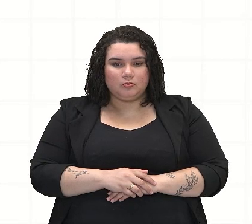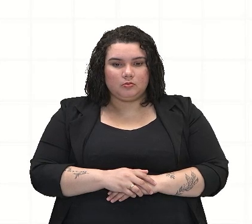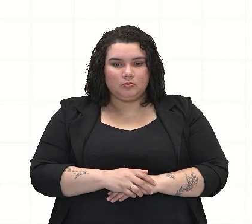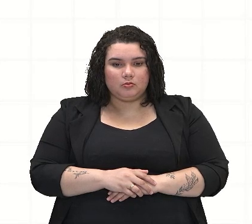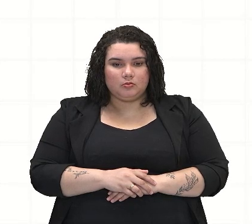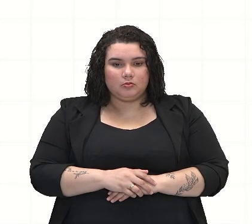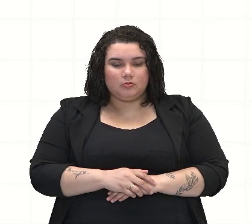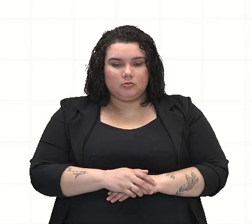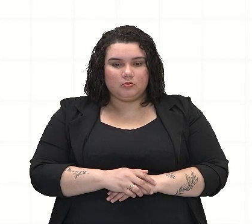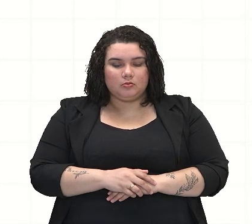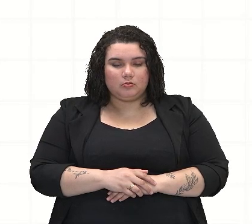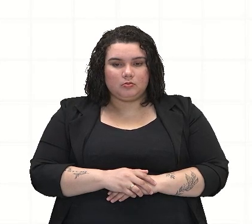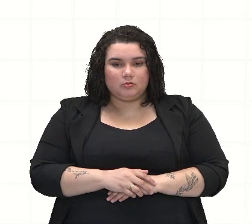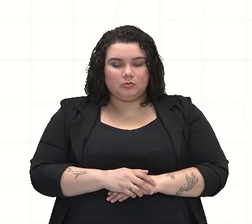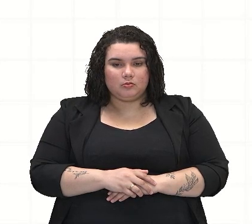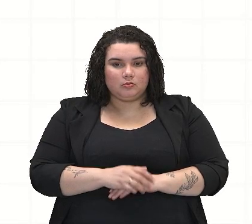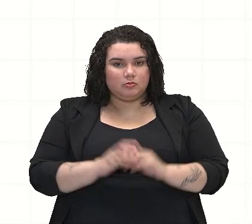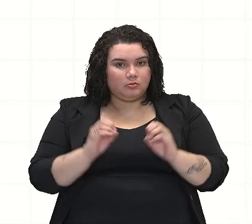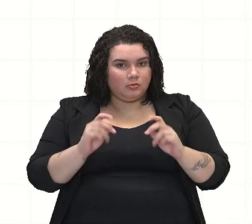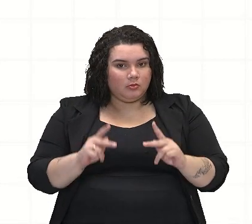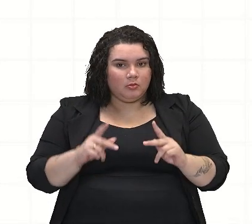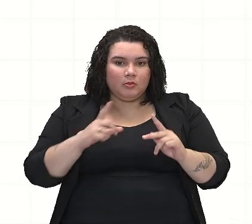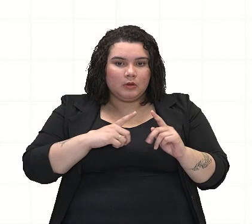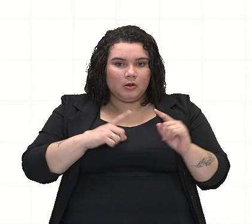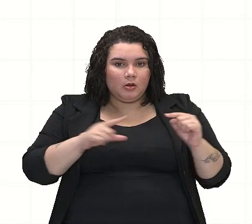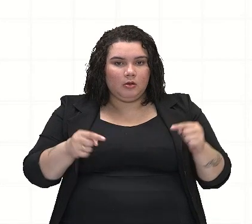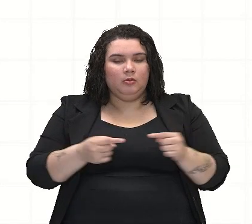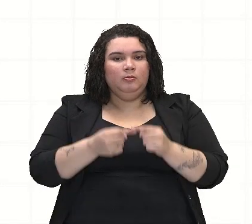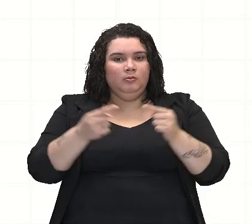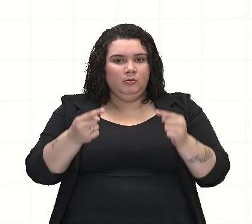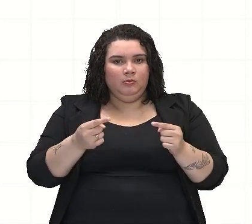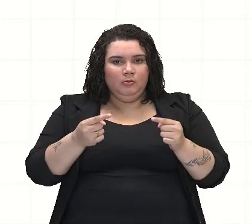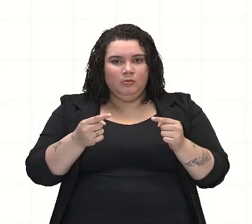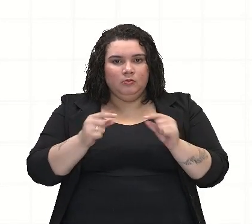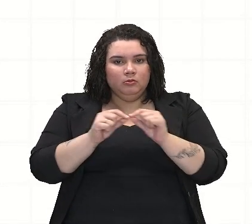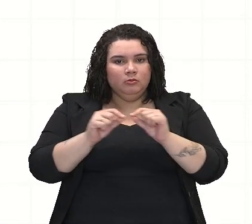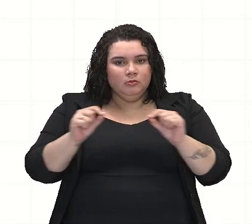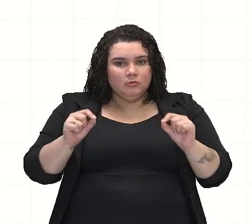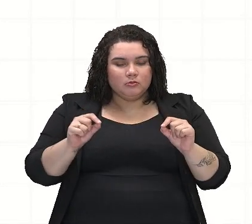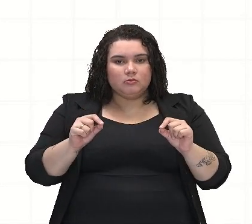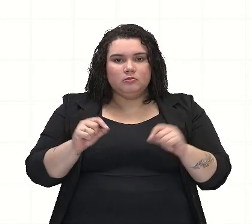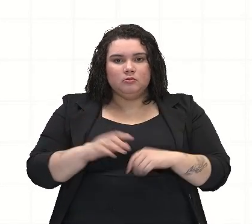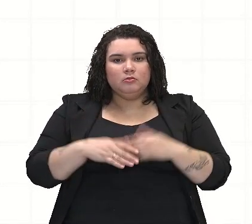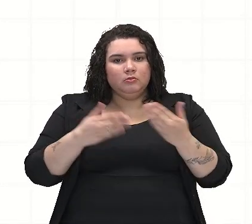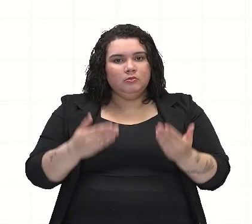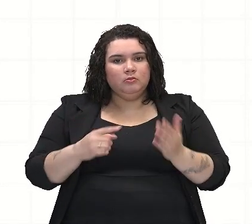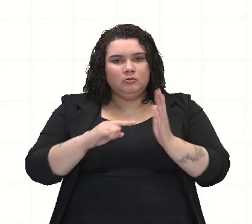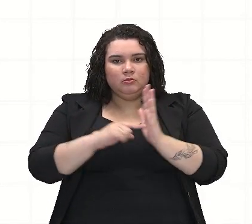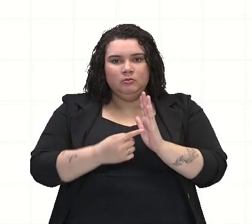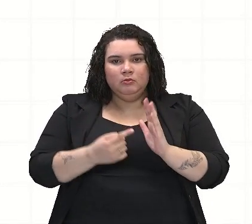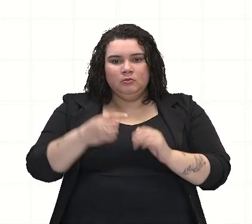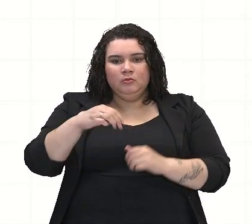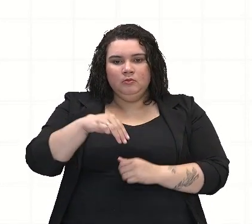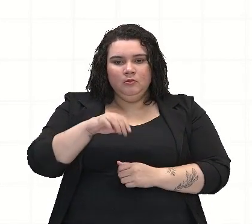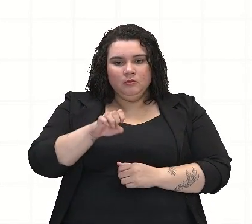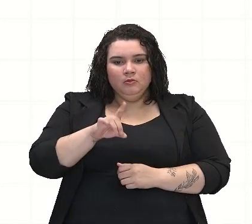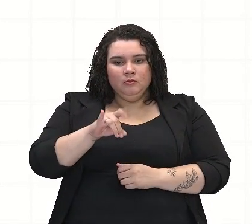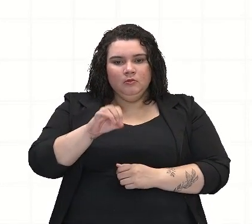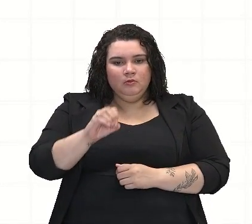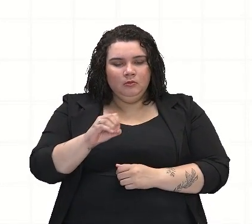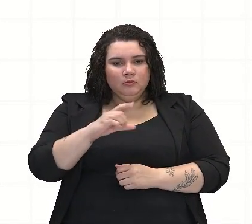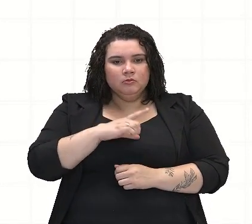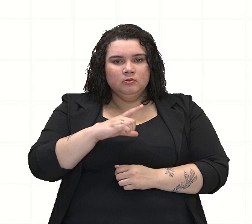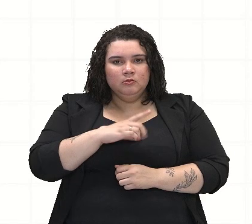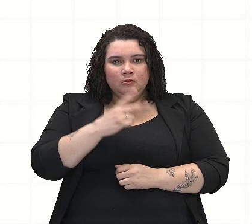Então, são equivalentes. Tem o mesmo comprimento, tá? Então, o ponto médio ele divide, né, esse segmento em duas partes